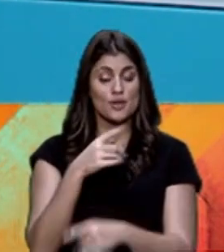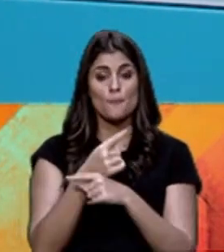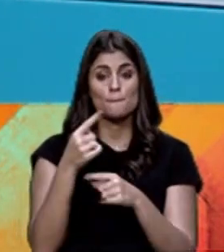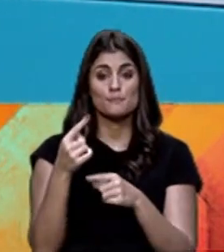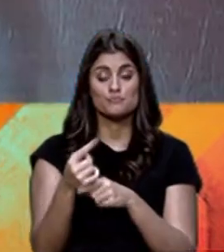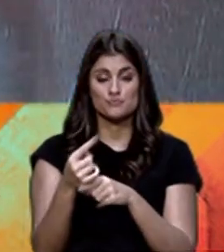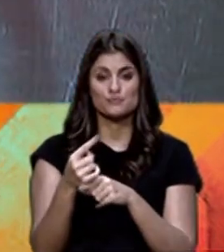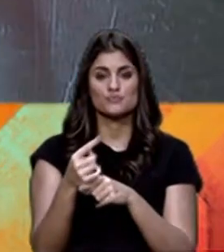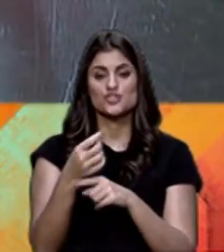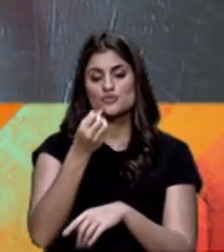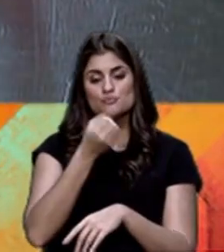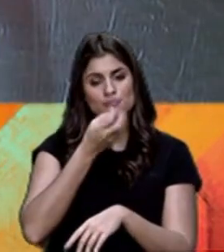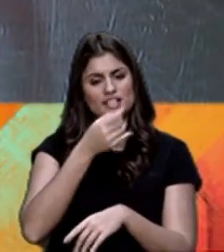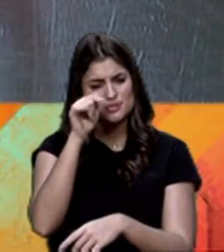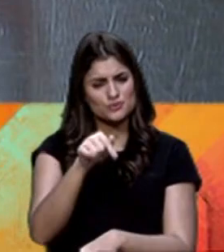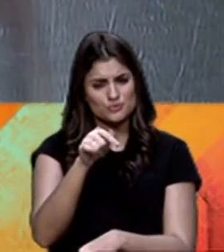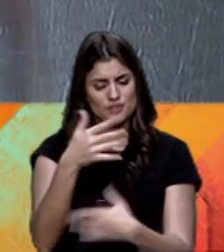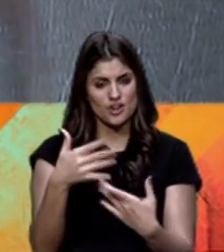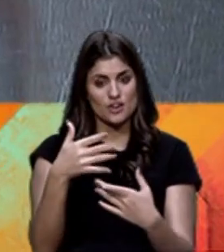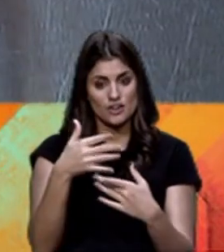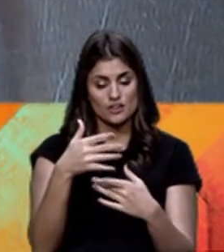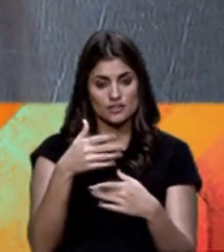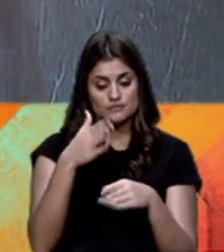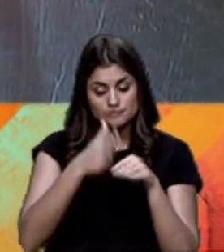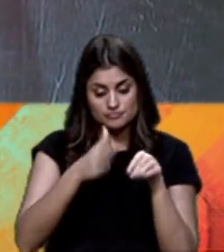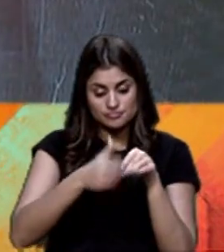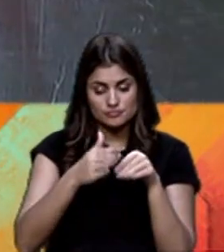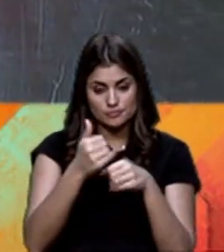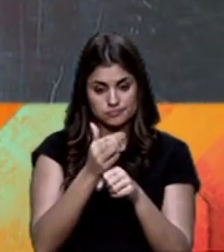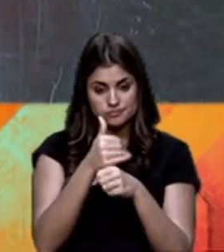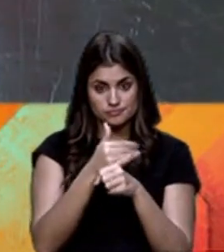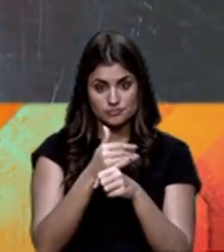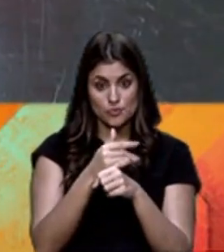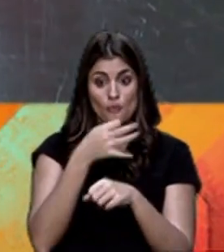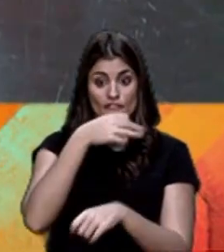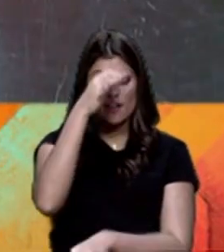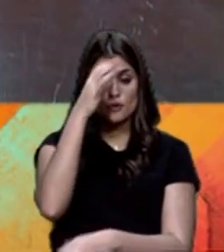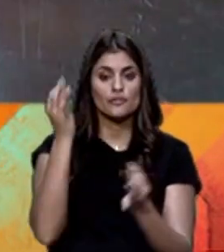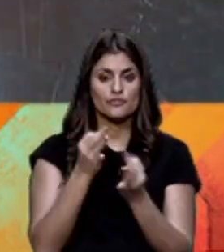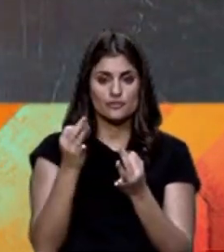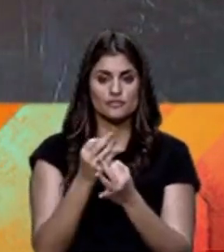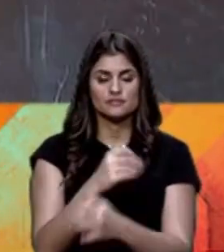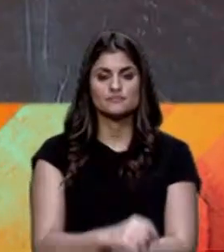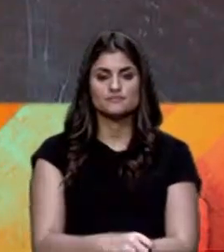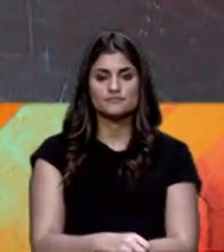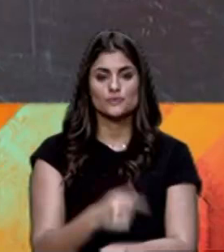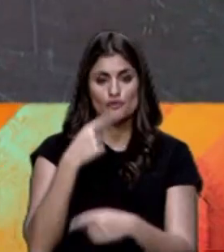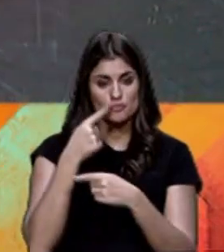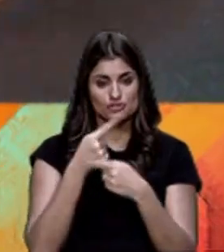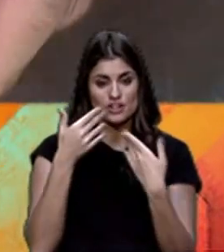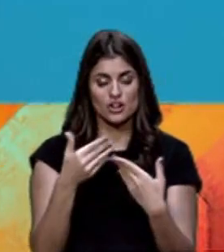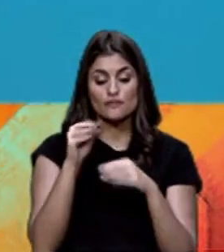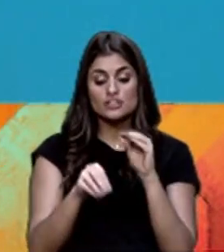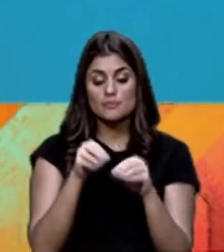então? Mas explica tu, explica. Temos que cortar o frango em quadradinhos. Exatamente. Então, Sónia, eu vou mostrar. Eu vou tentar